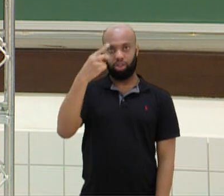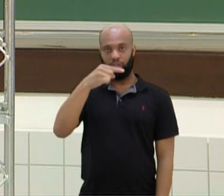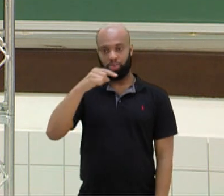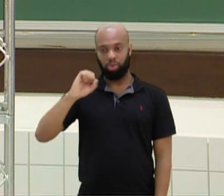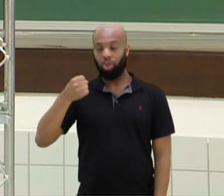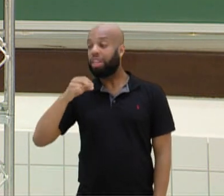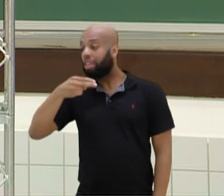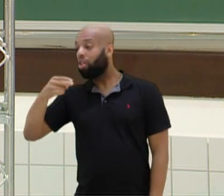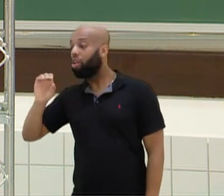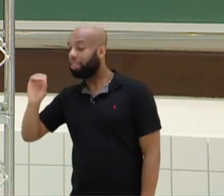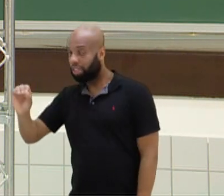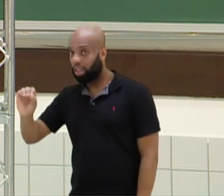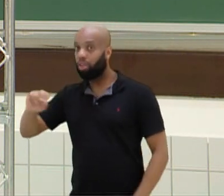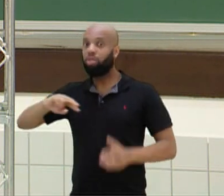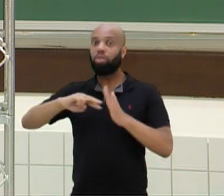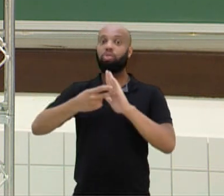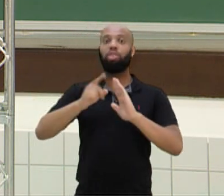B, 0.